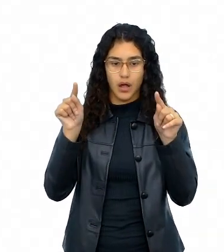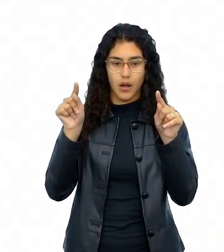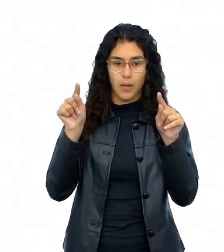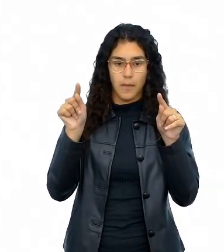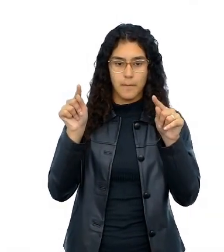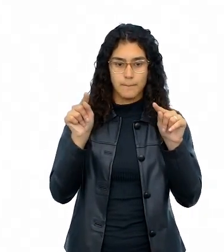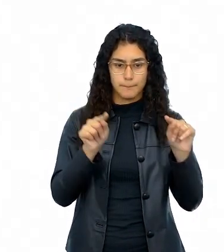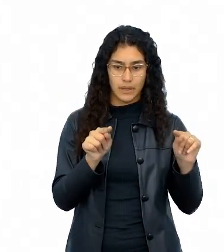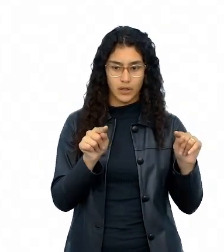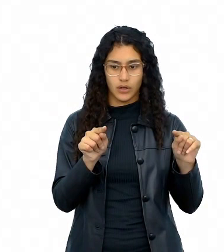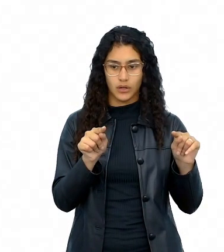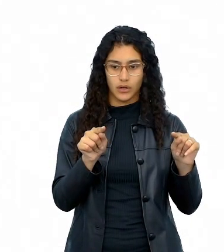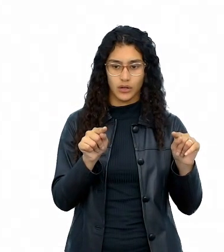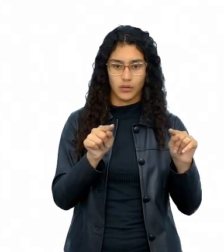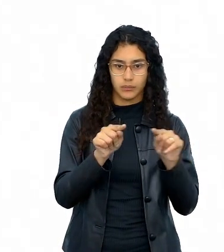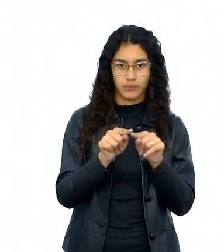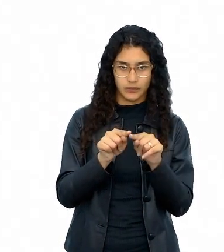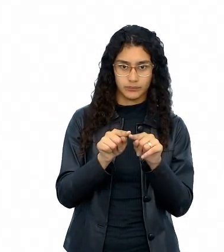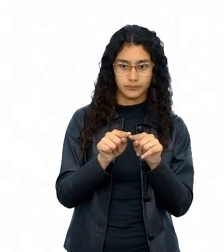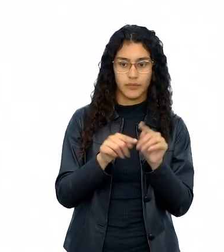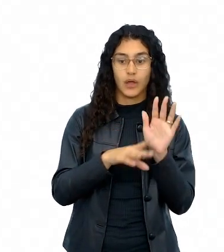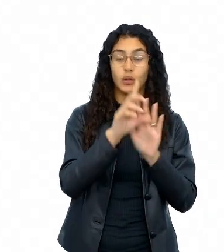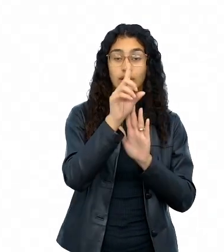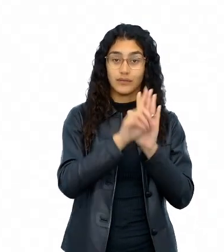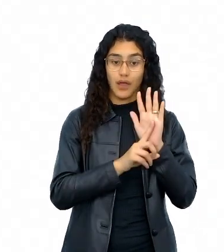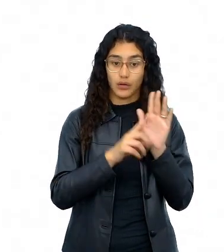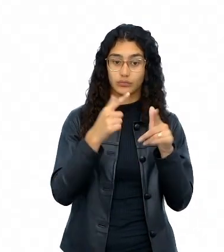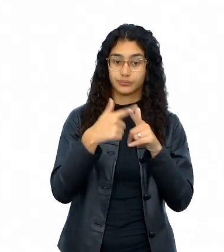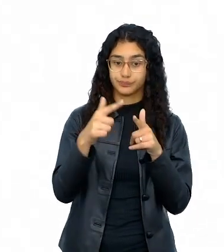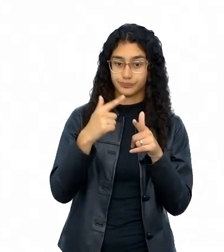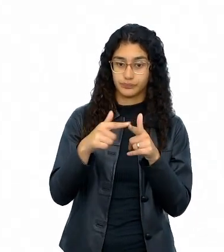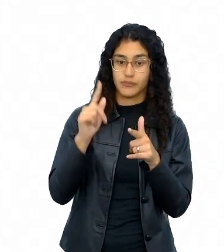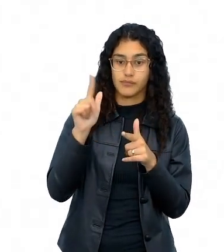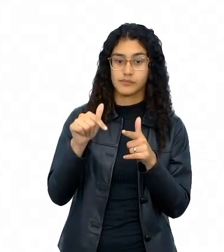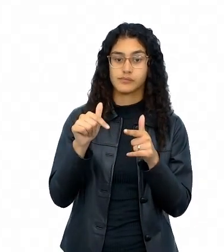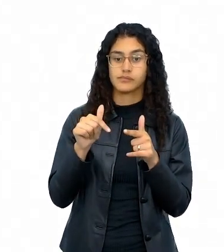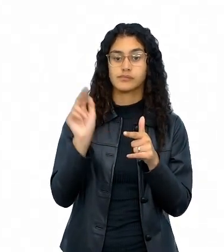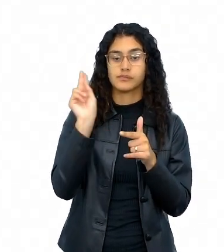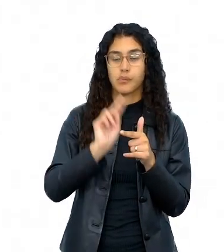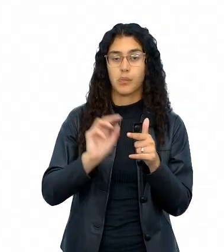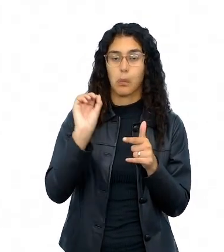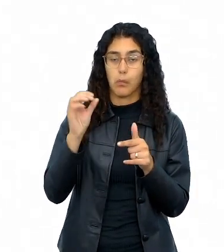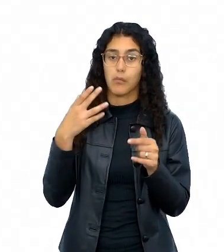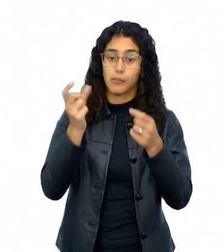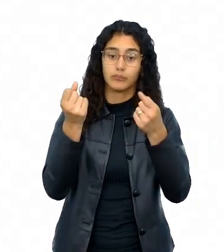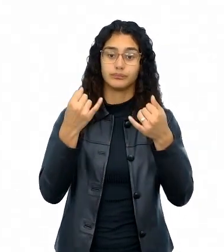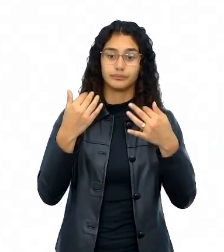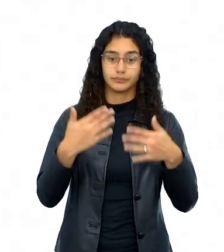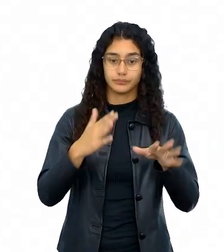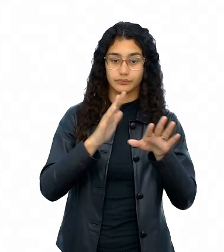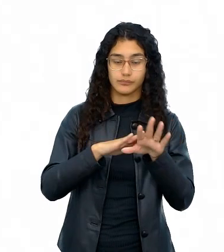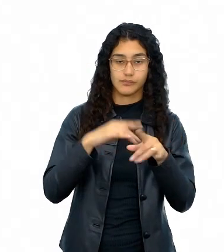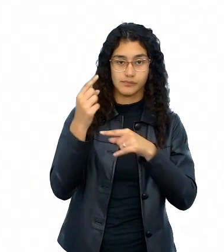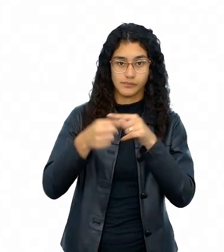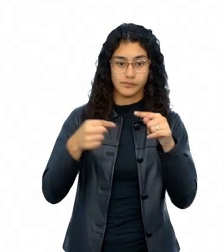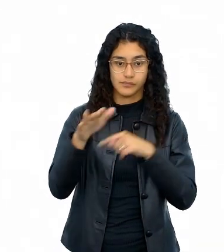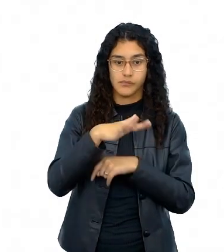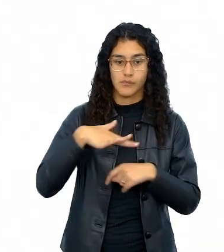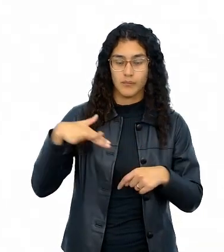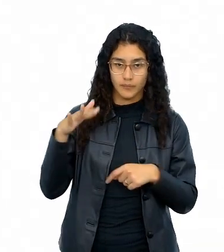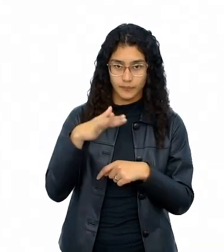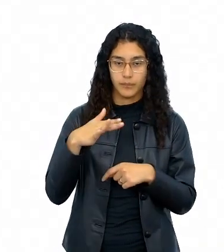é os dados do problema, que no nosso caso é a função que descreve a posição do objeto no